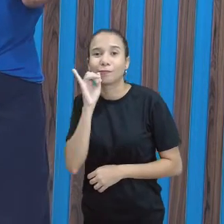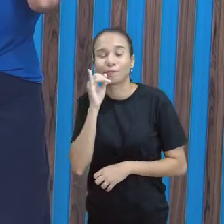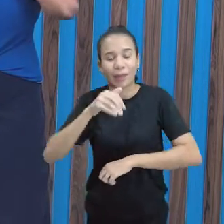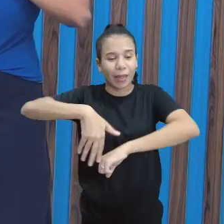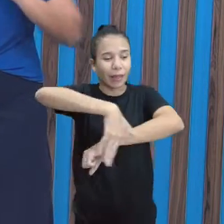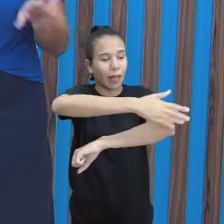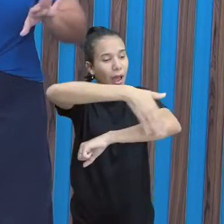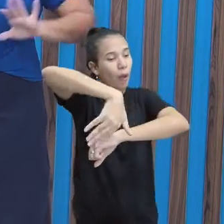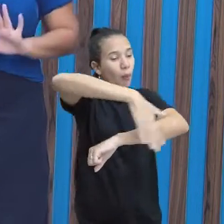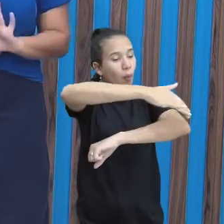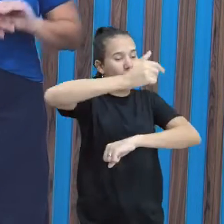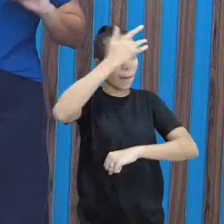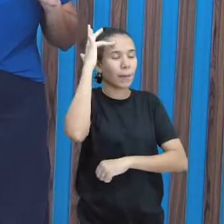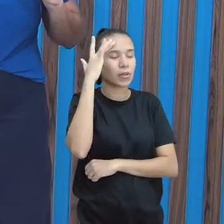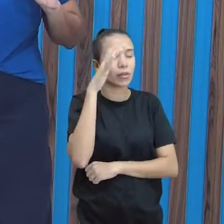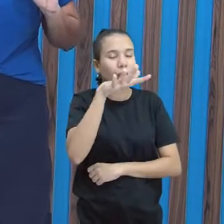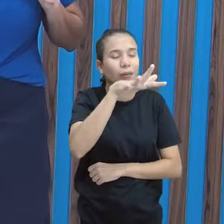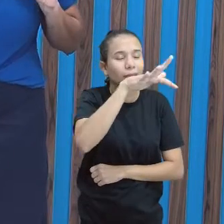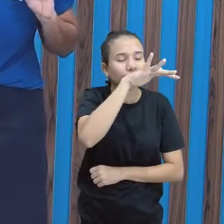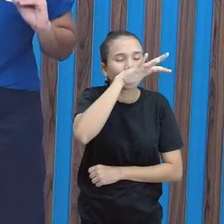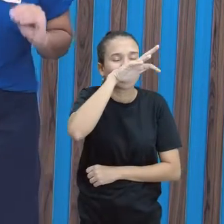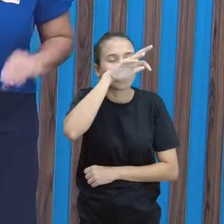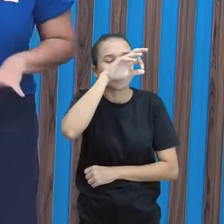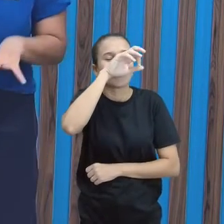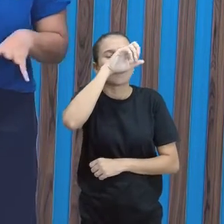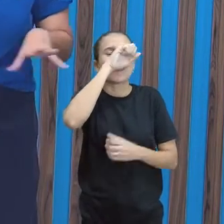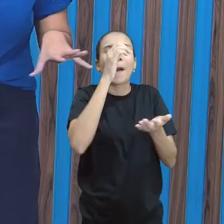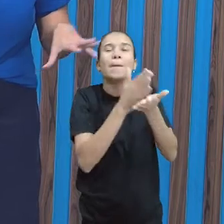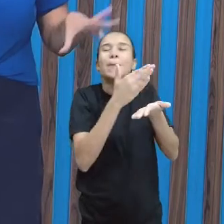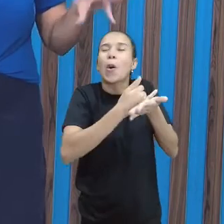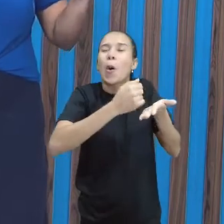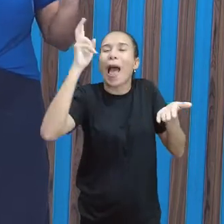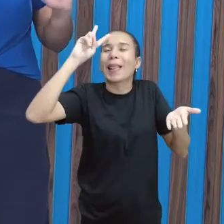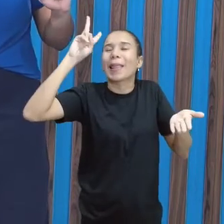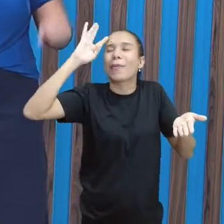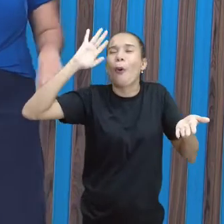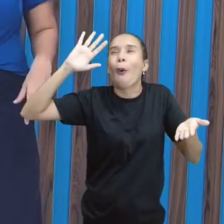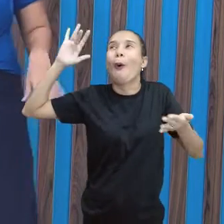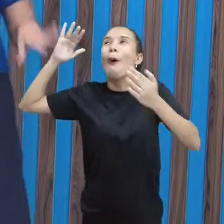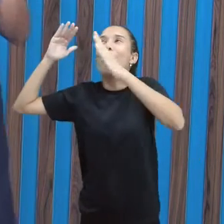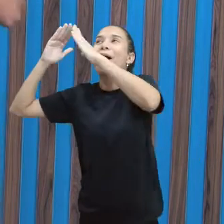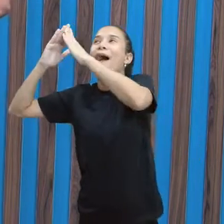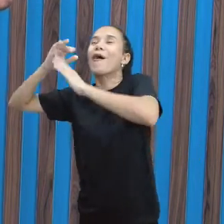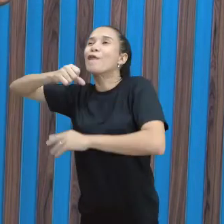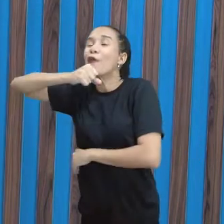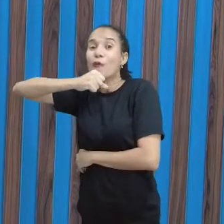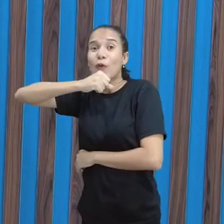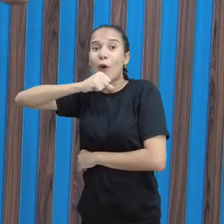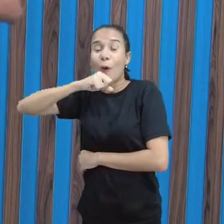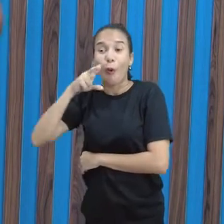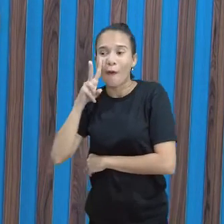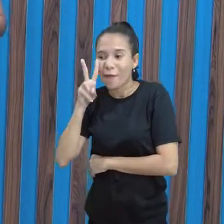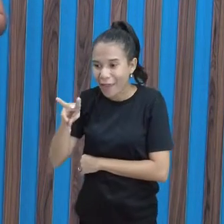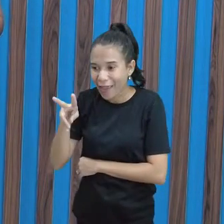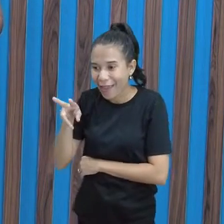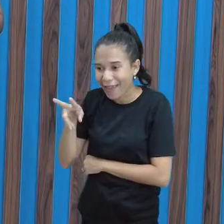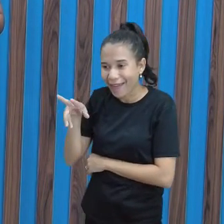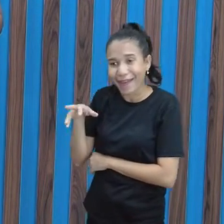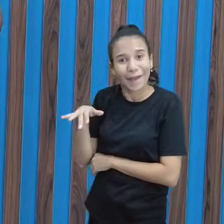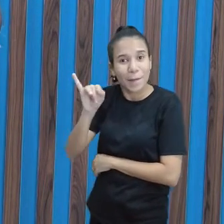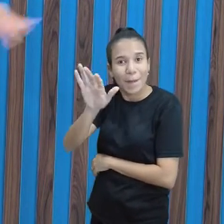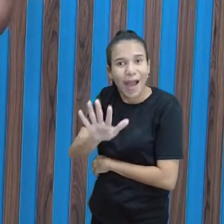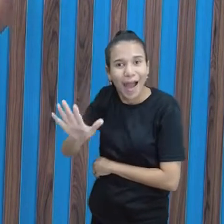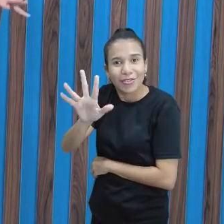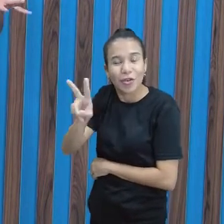sei, em algum lugar, e vem aquele cheirinho de bolo caseiro, e vocês lembram da casa da avó, ou uma imagem, uma